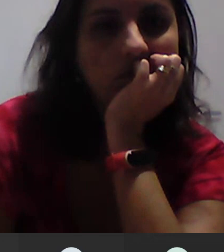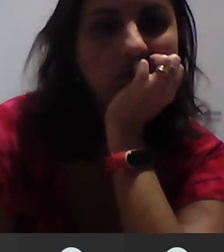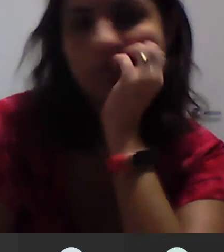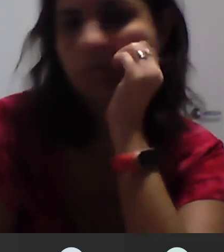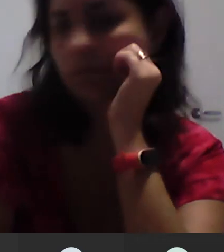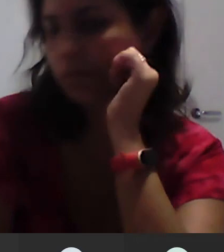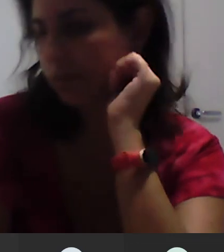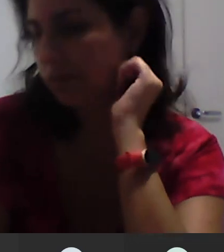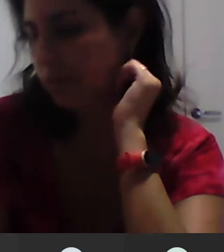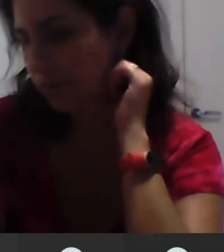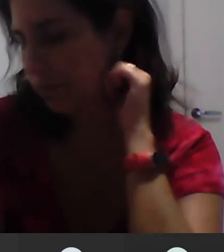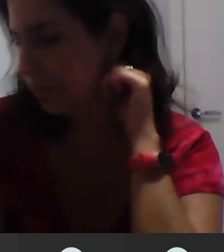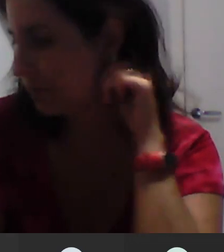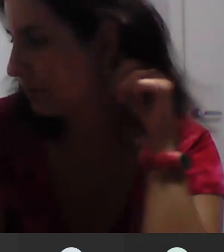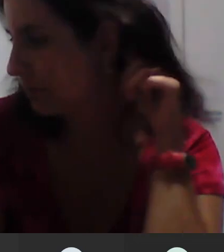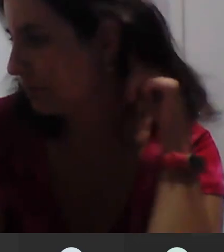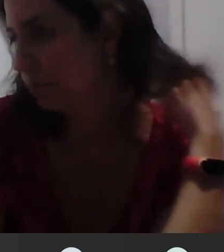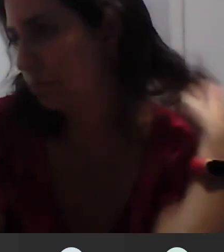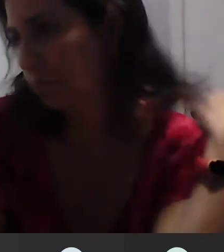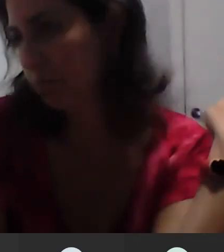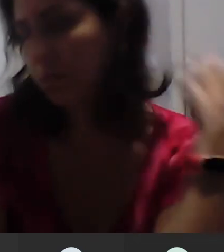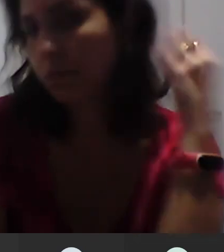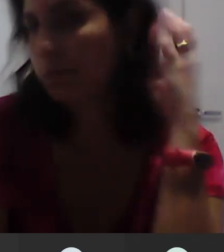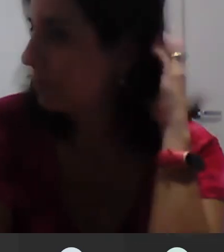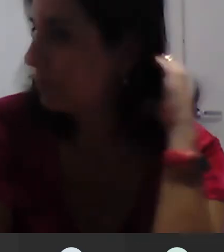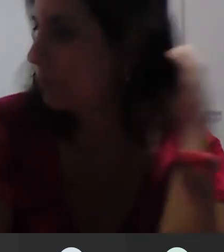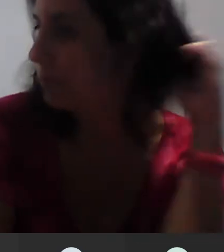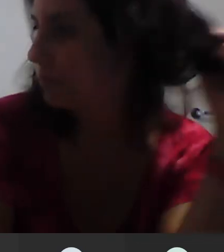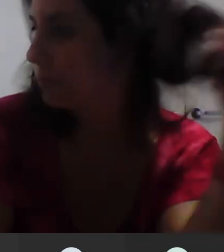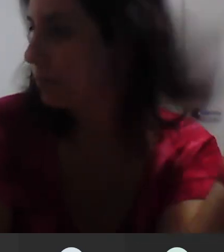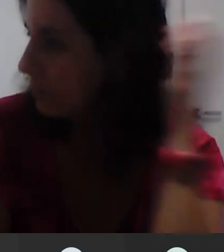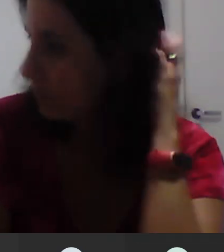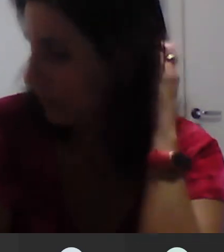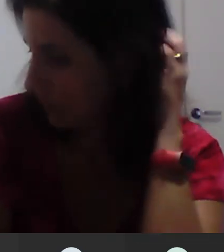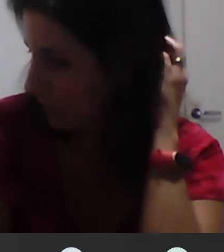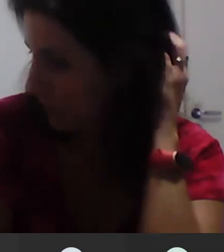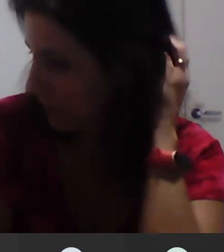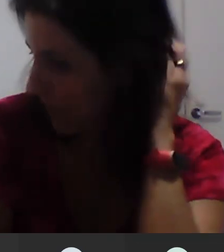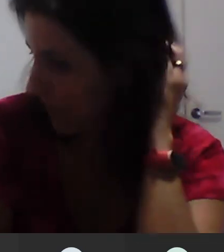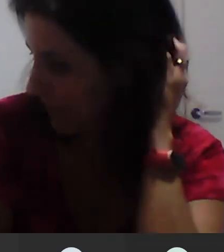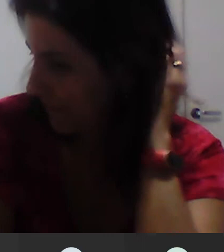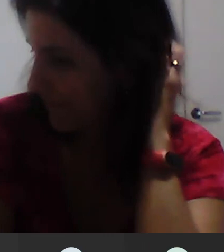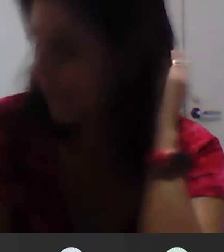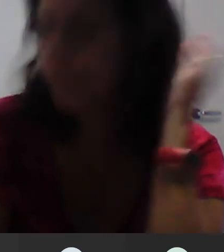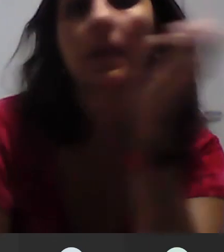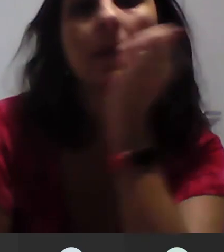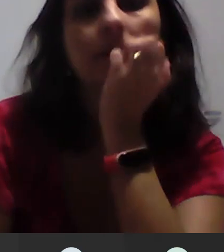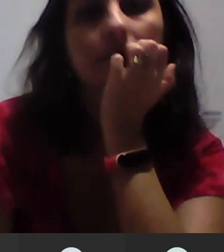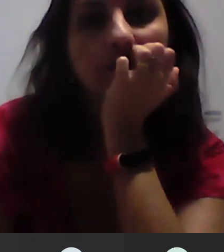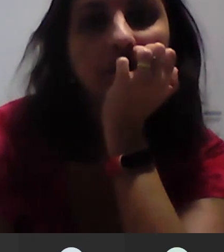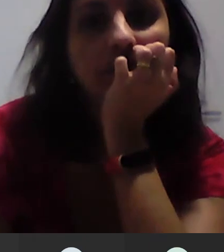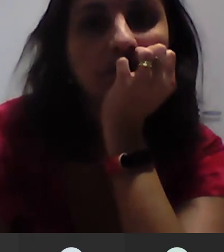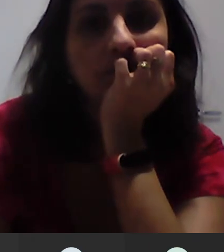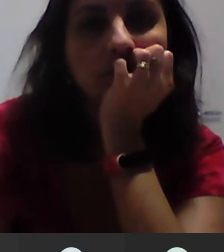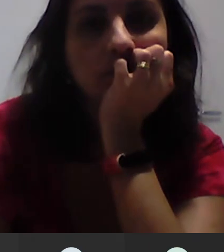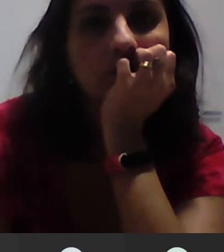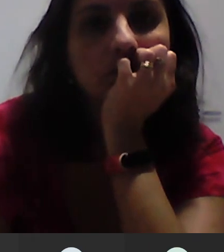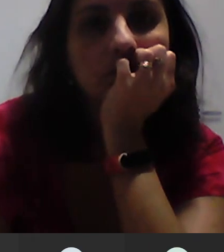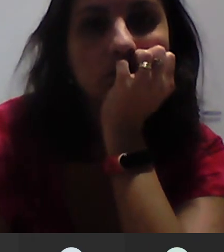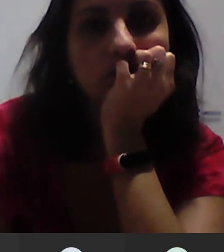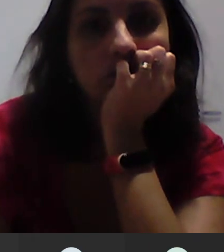Então, assim, que a gente realmente se atente a voltar a nossa alimentação para a forma mais natural possível, né?